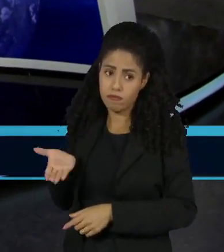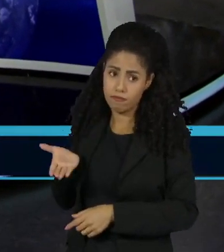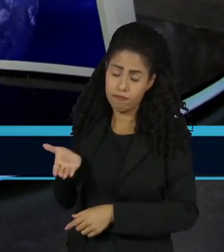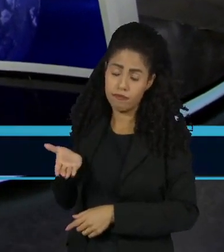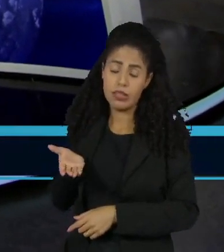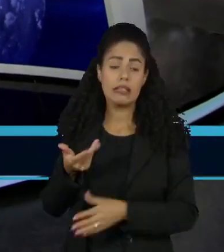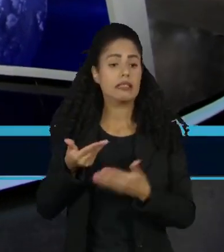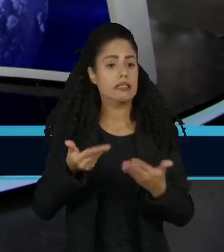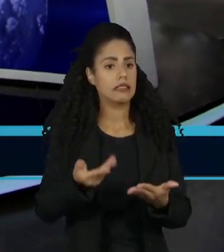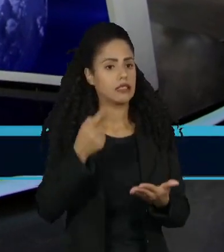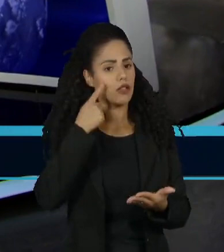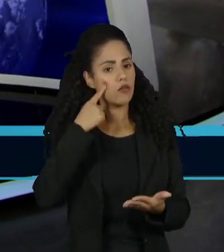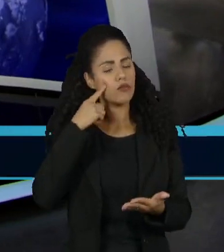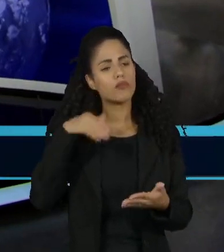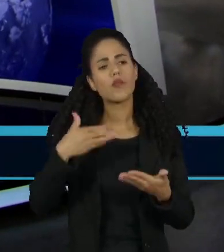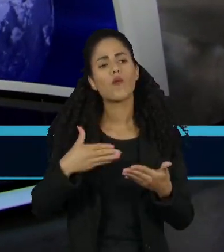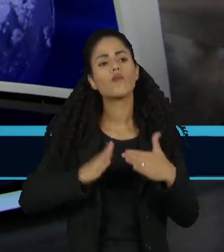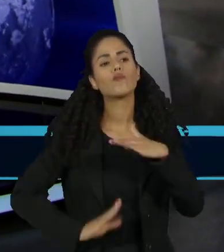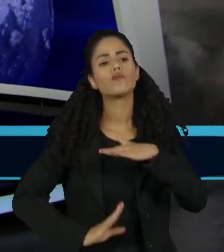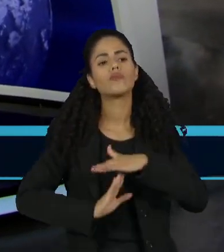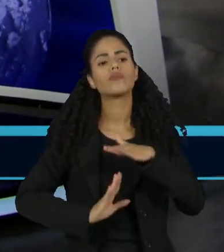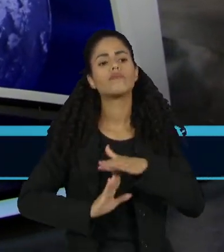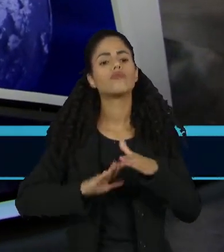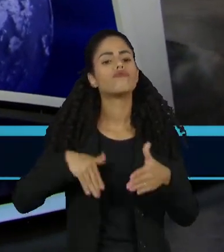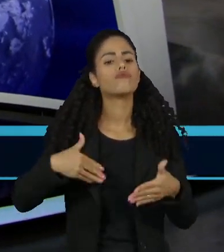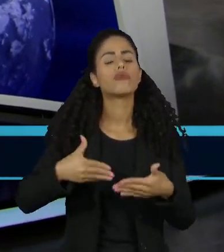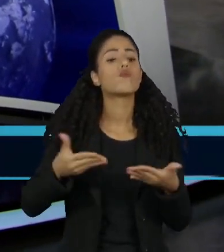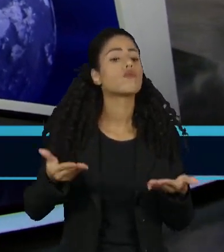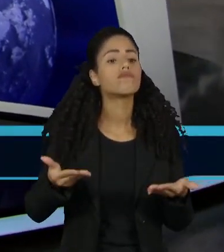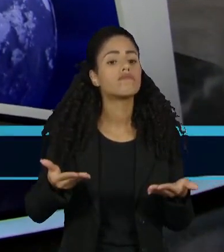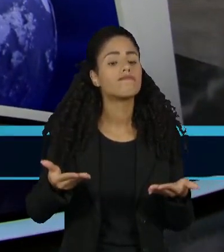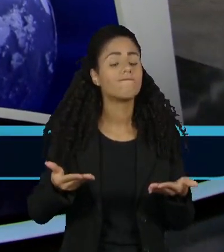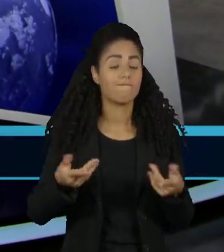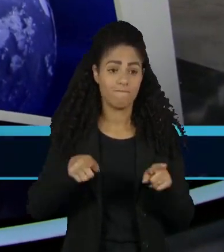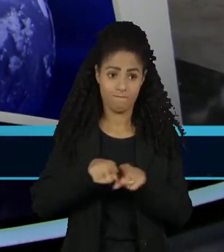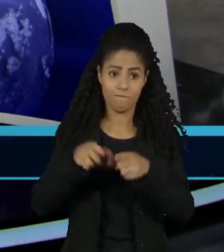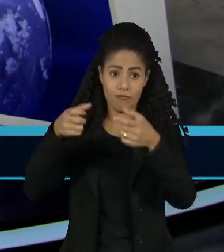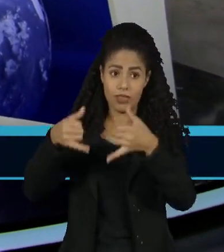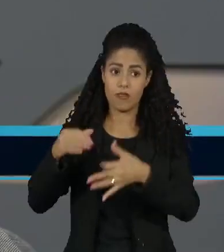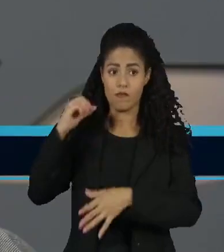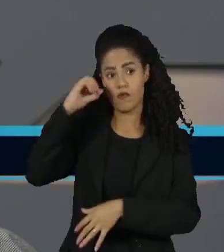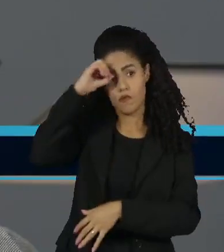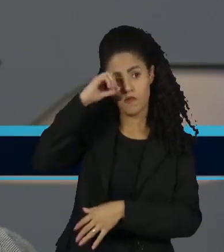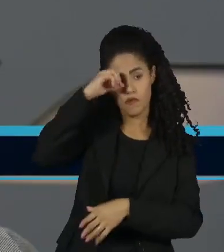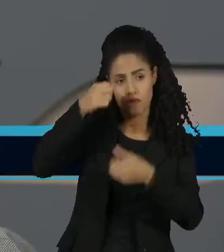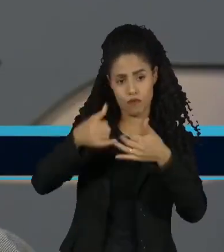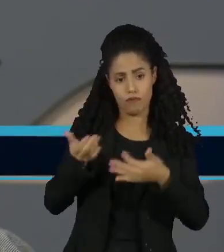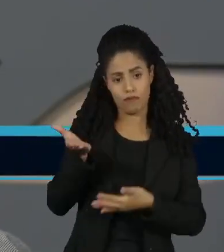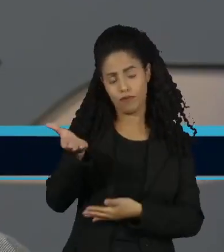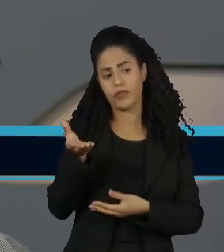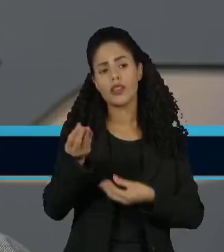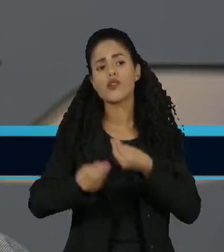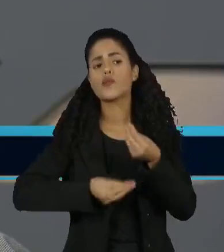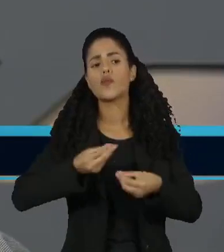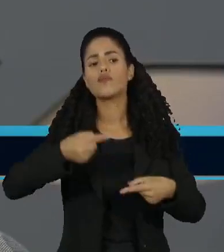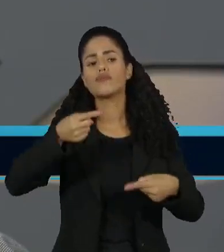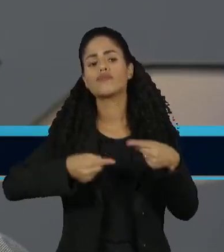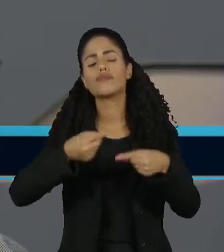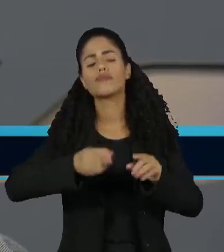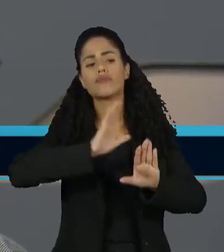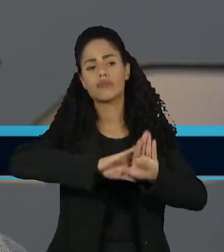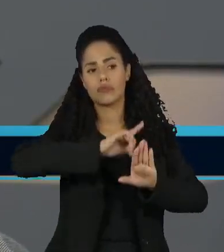Então, até onde vai o limite, como falava o Fausto muito bem, quer dizer, que condições políticas,